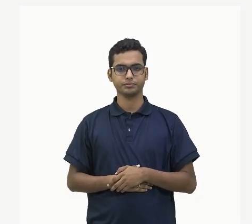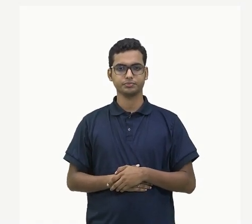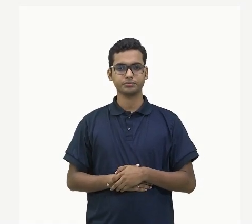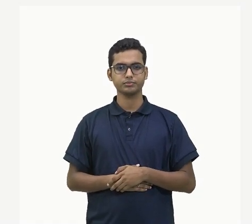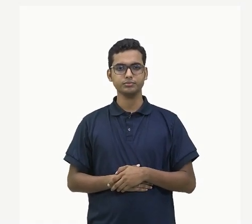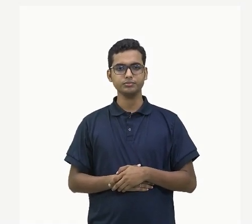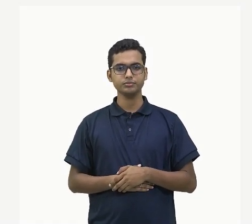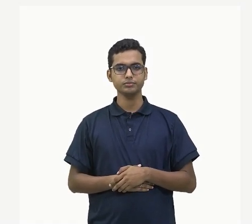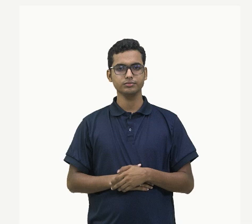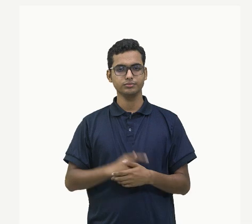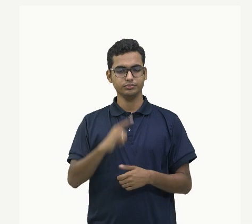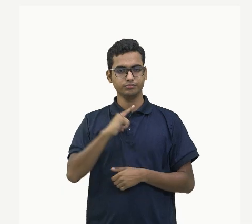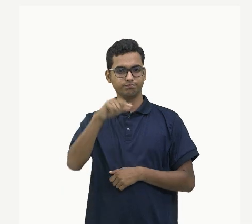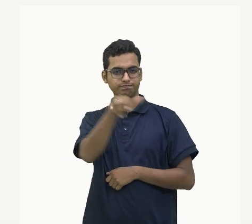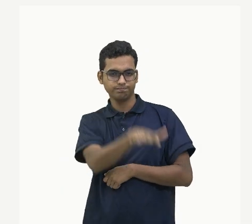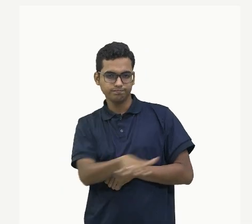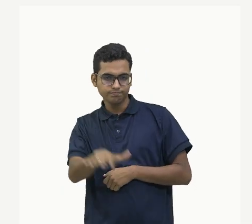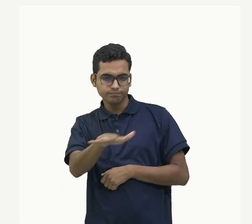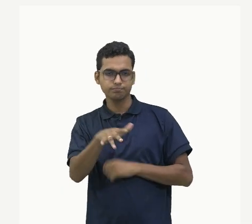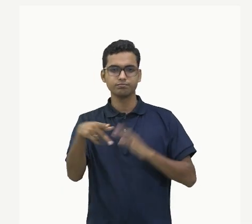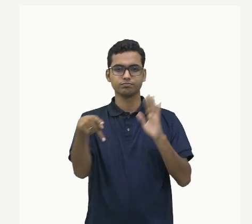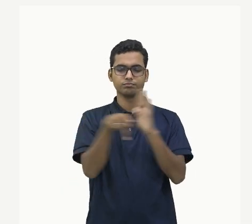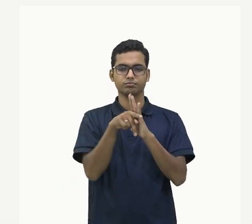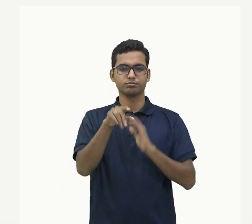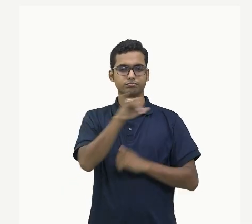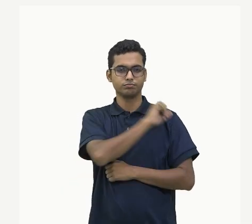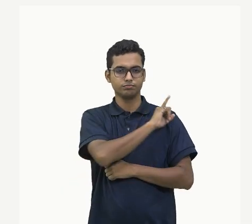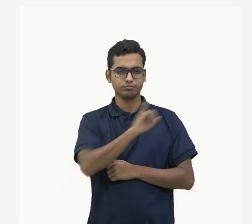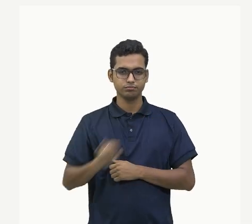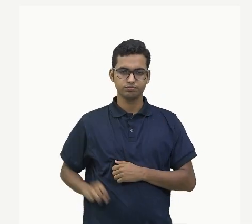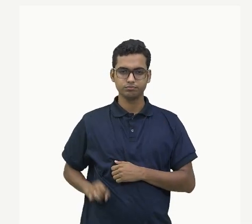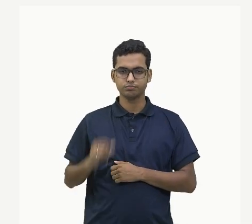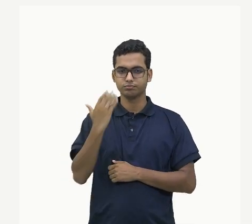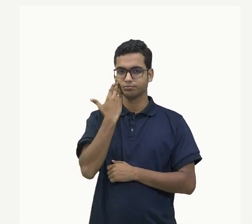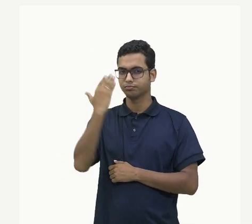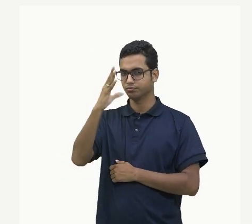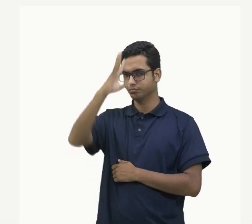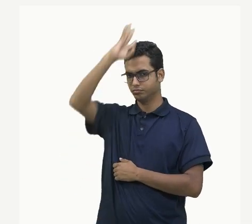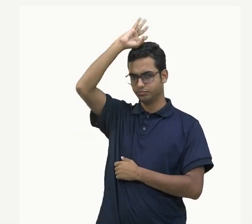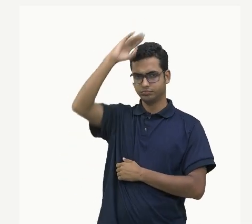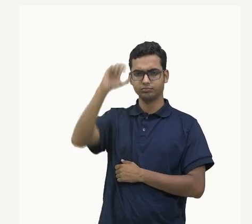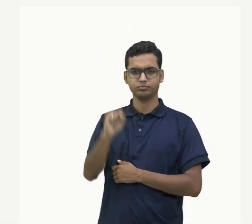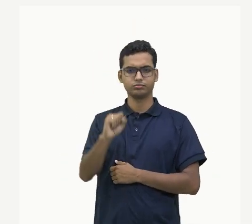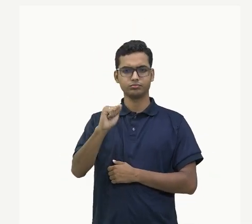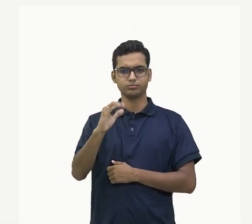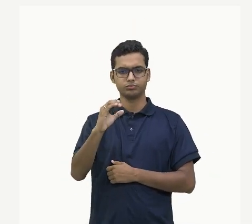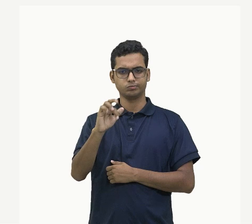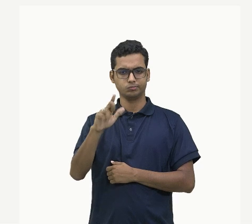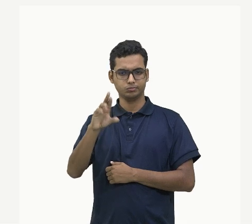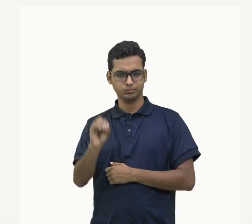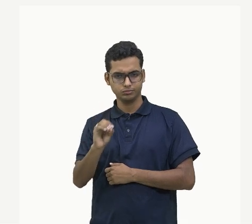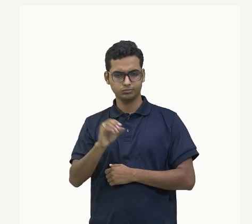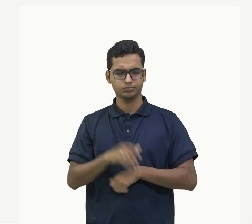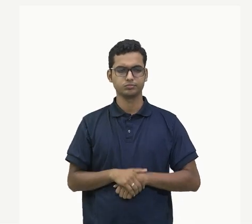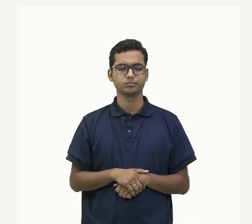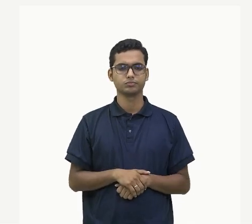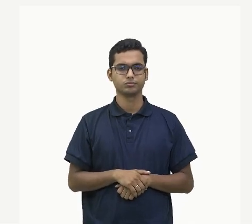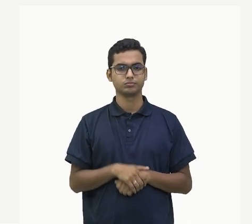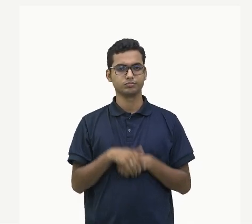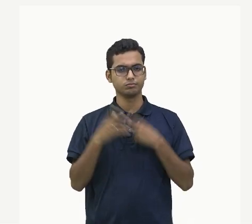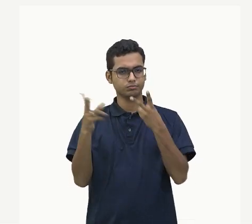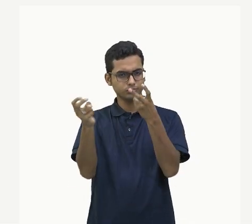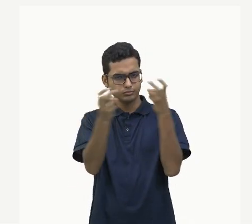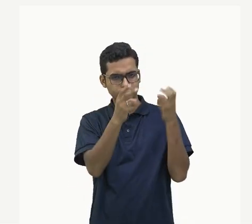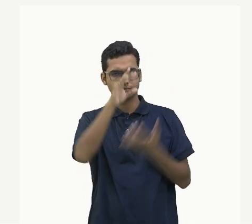a extensão, então, aqui do Império Romano, o Sacro Império Romano. Então, perceba, olha